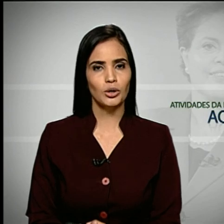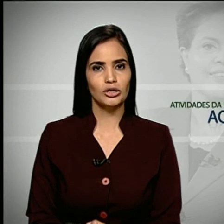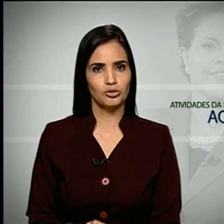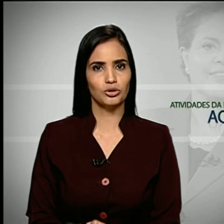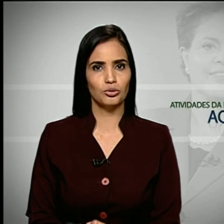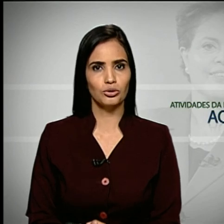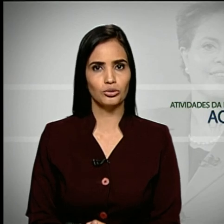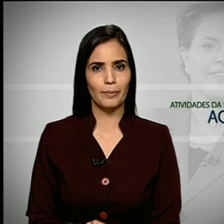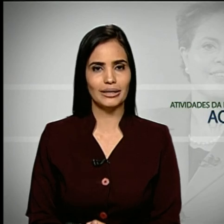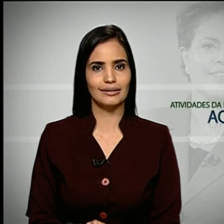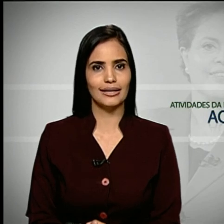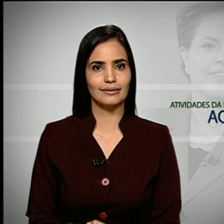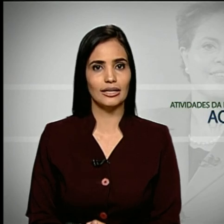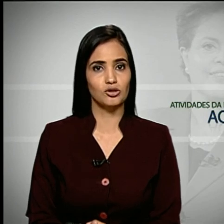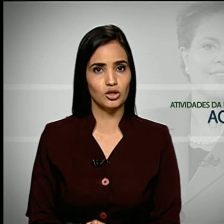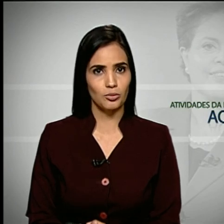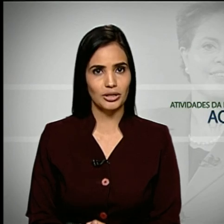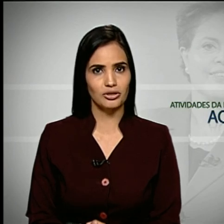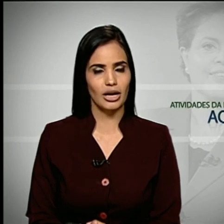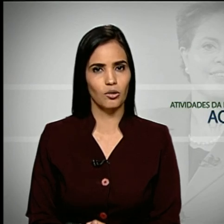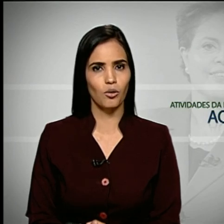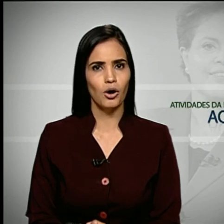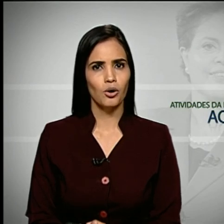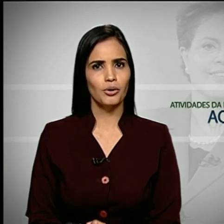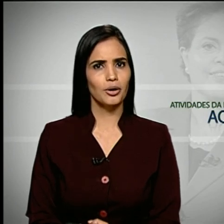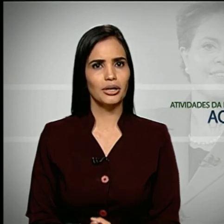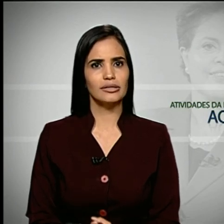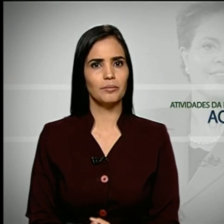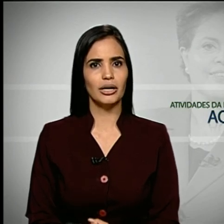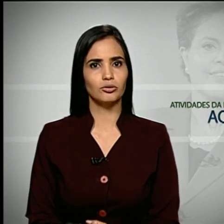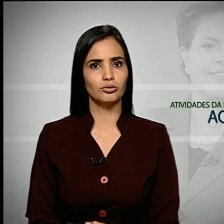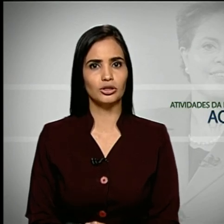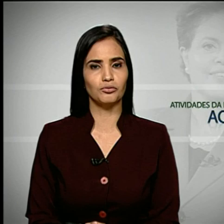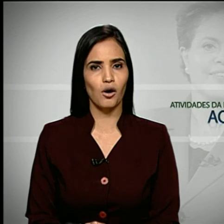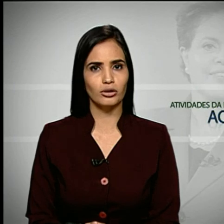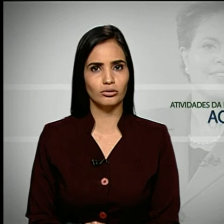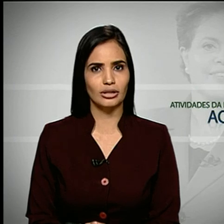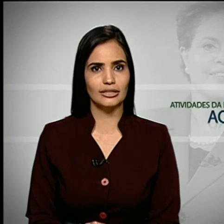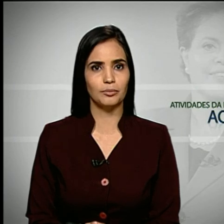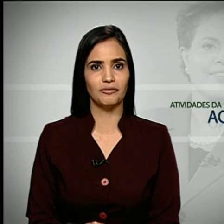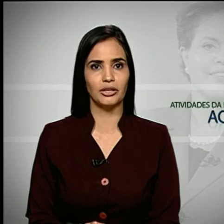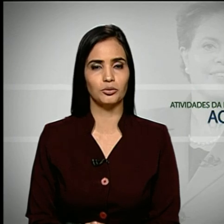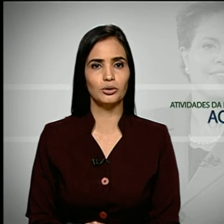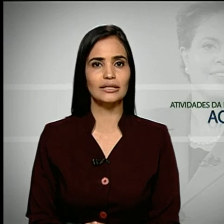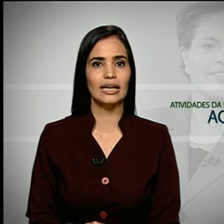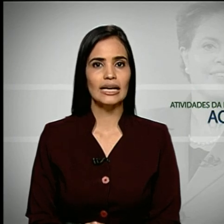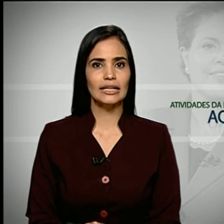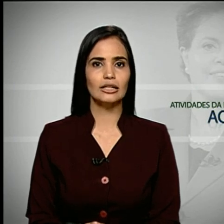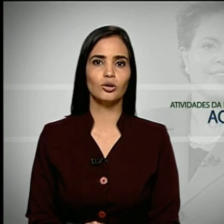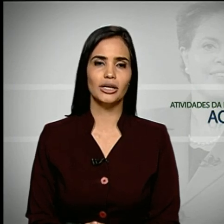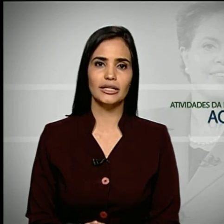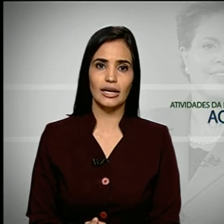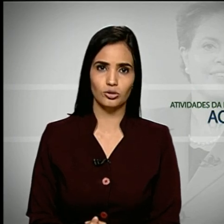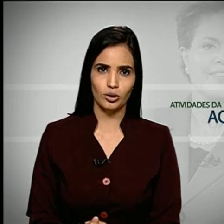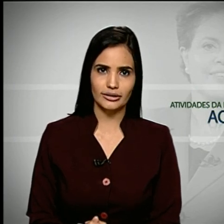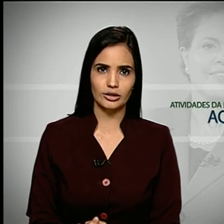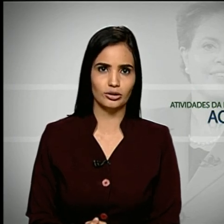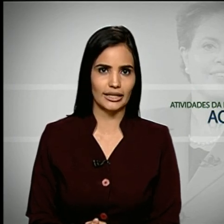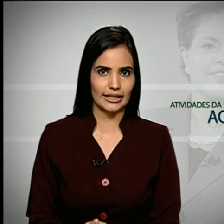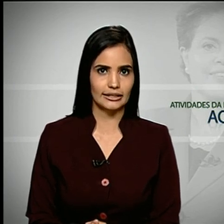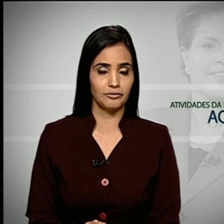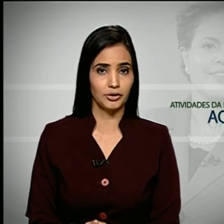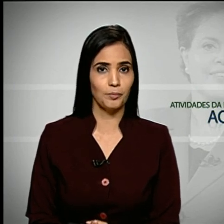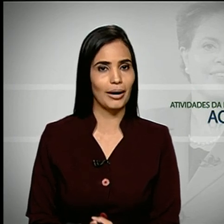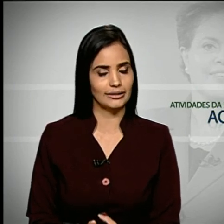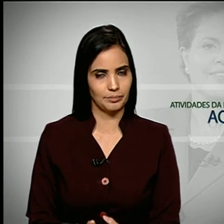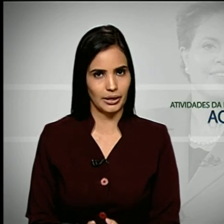durante o discurso a presidenta Dilma destacou o reconhecimento dos esforços das prefeituras e das organizações da